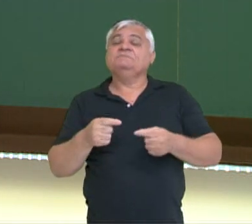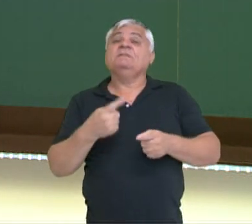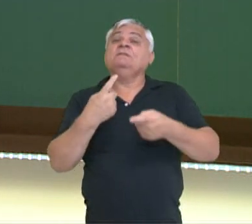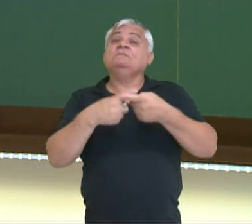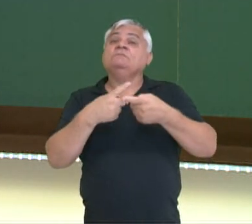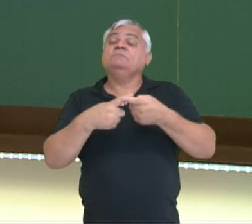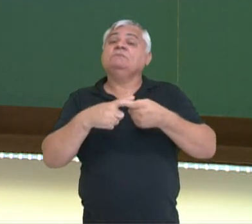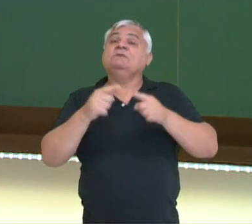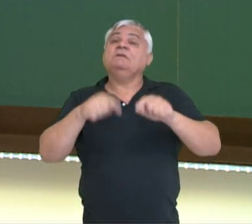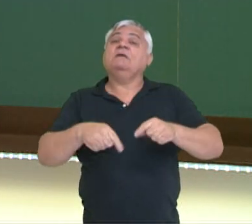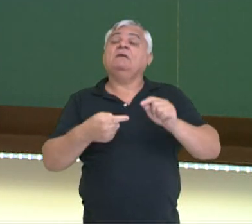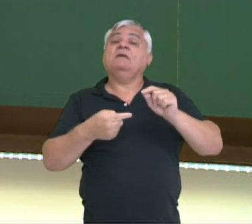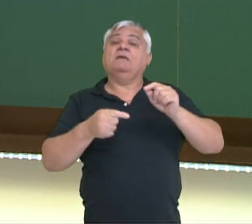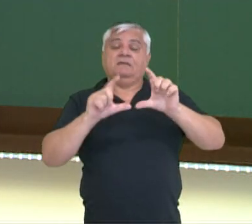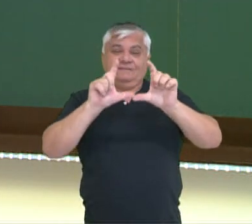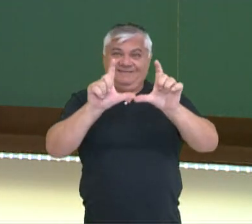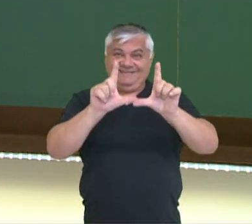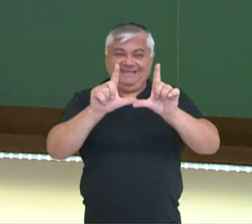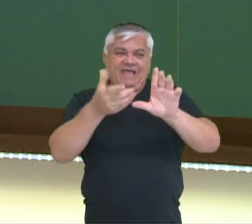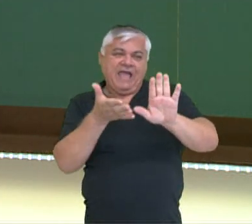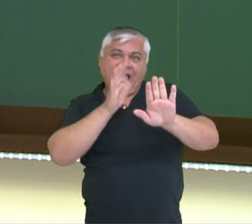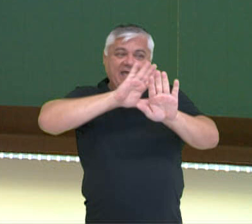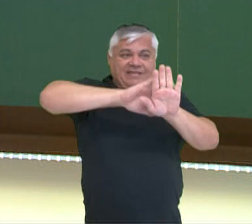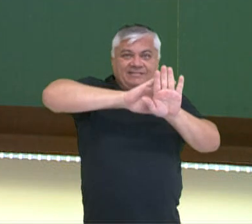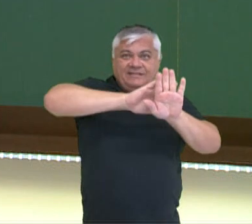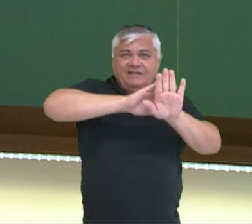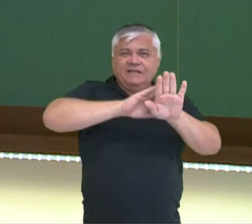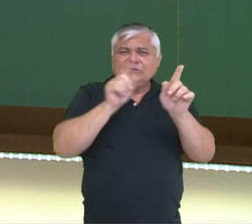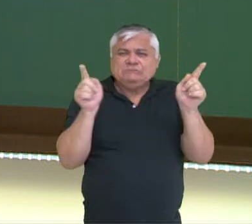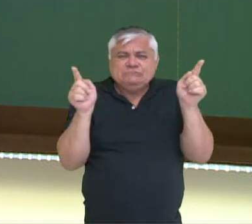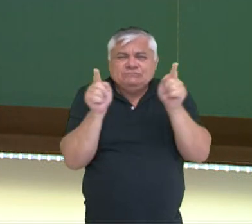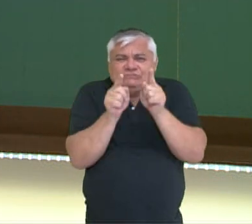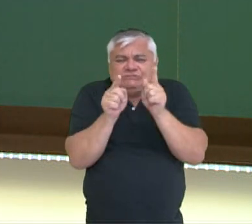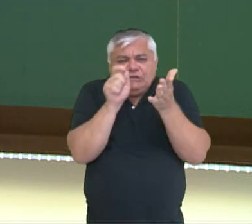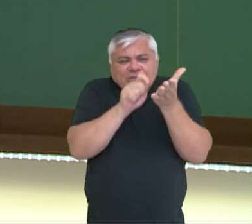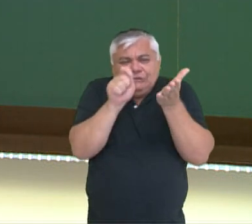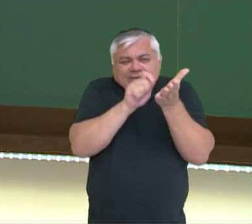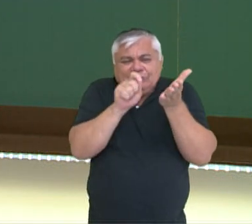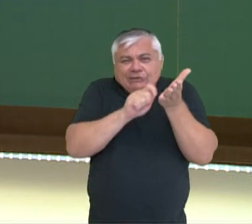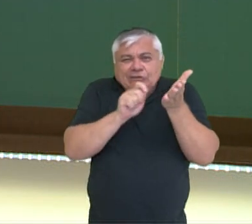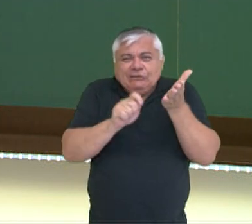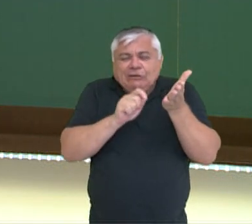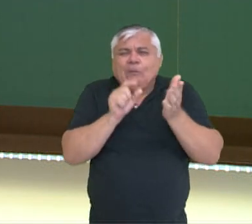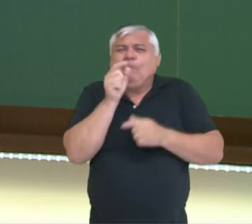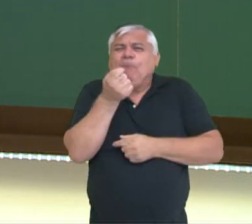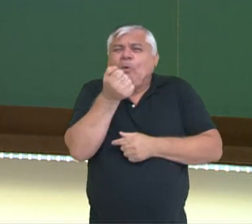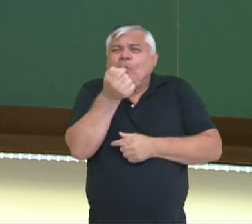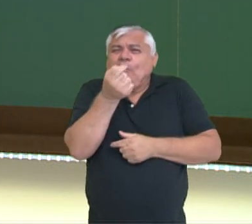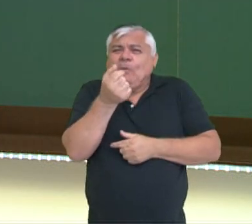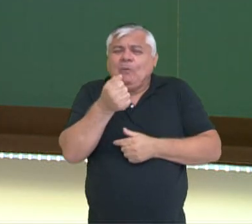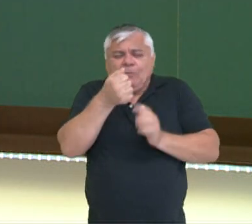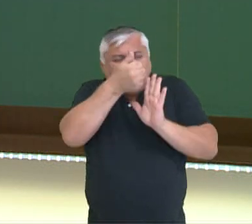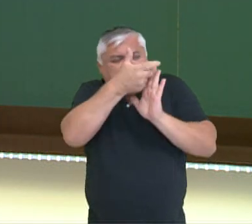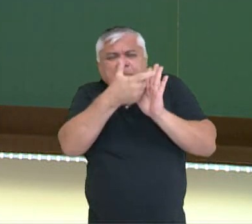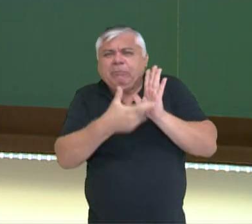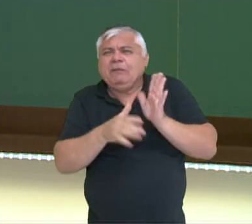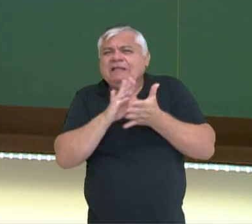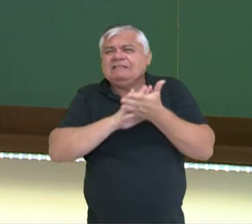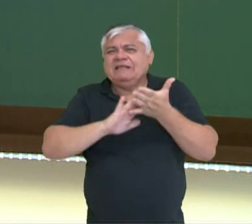o espaço era tão pequenininho para você escrever, um espaço onde você diz pouca coisa, tudo ou